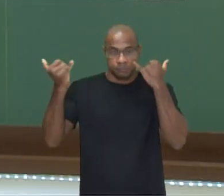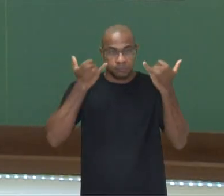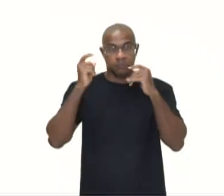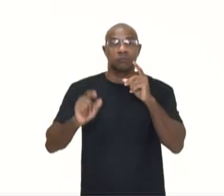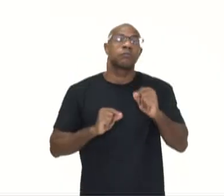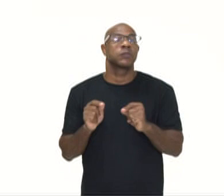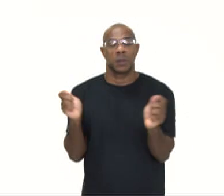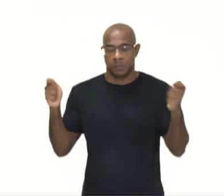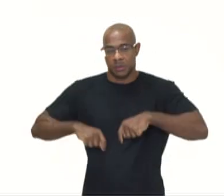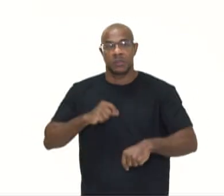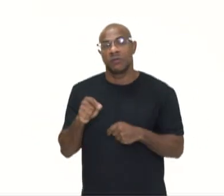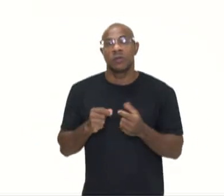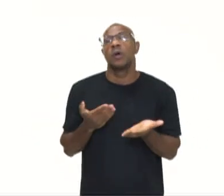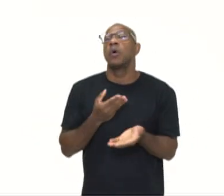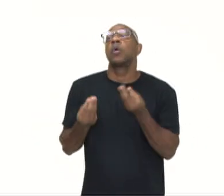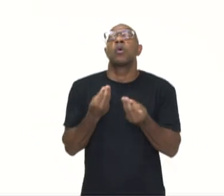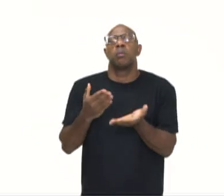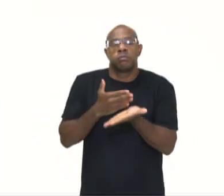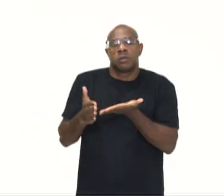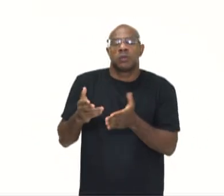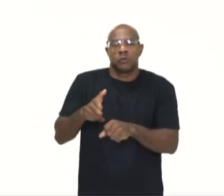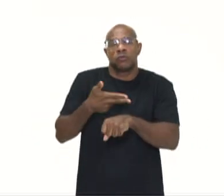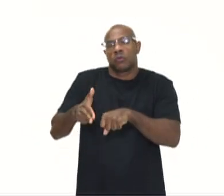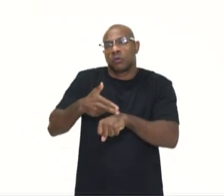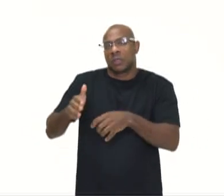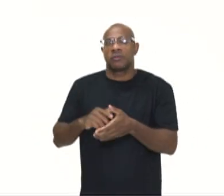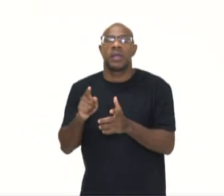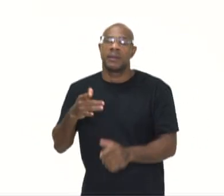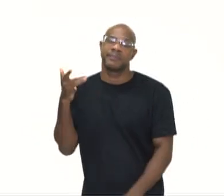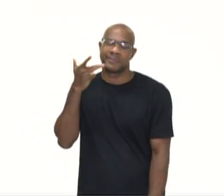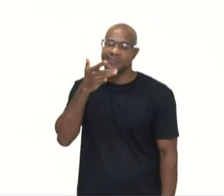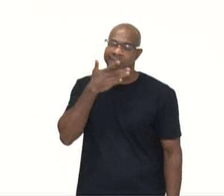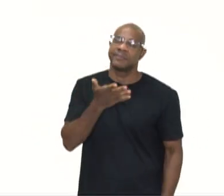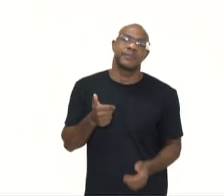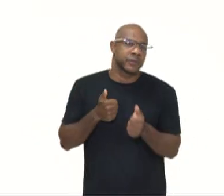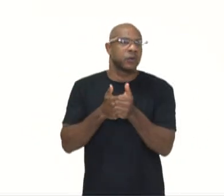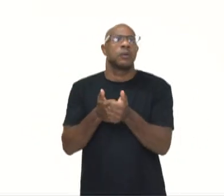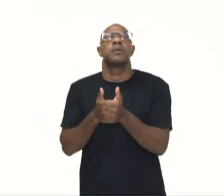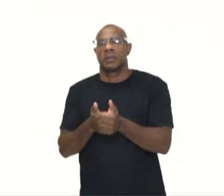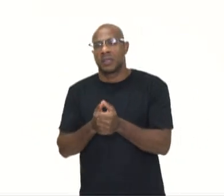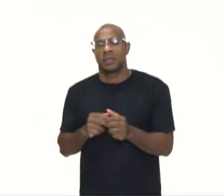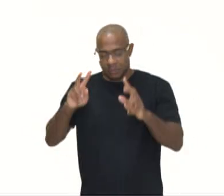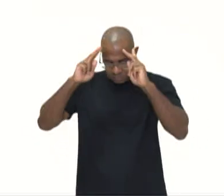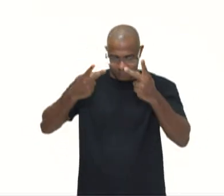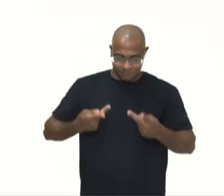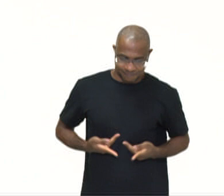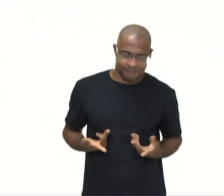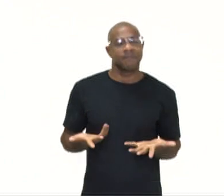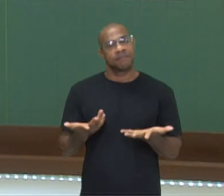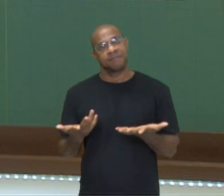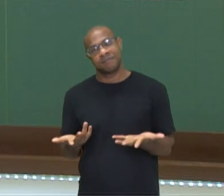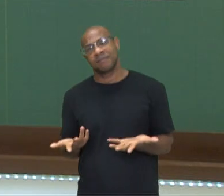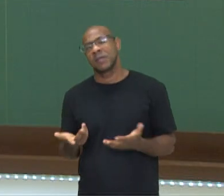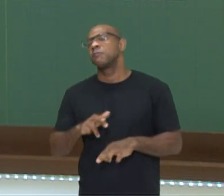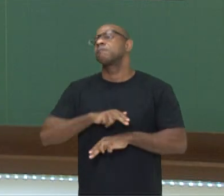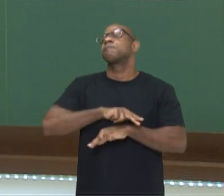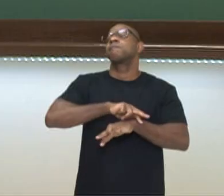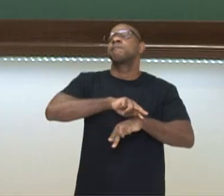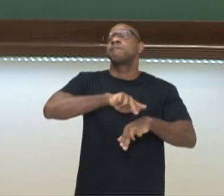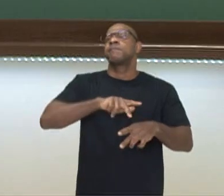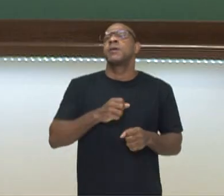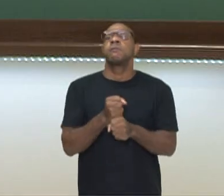sobre a possível origem do chocolate. É uma gostosura que acompanha a humanidade há milhares